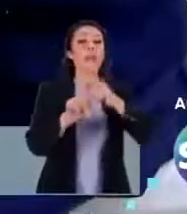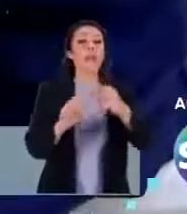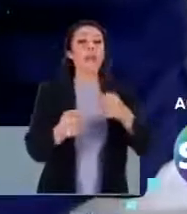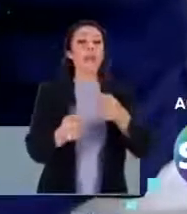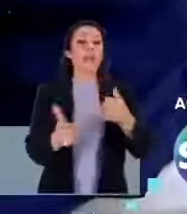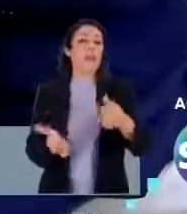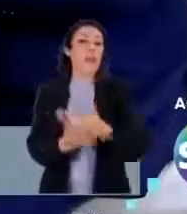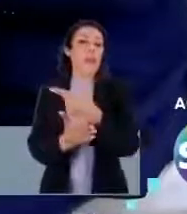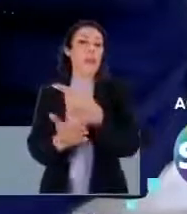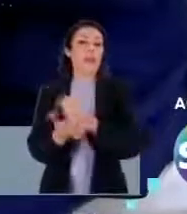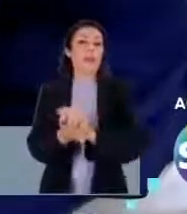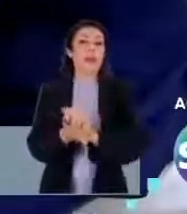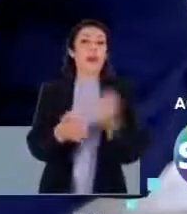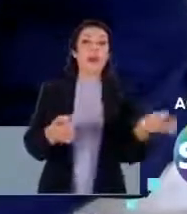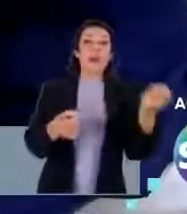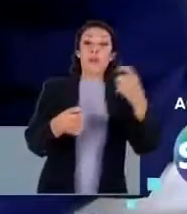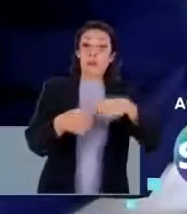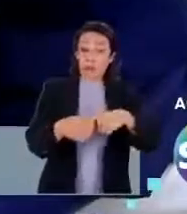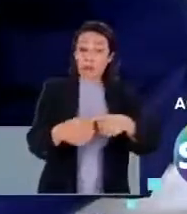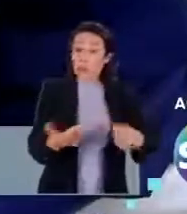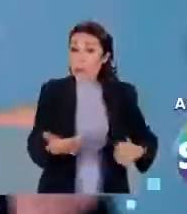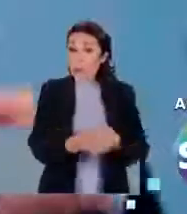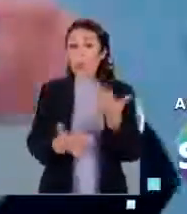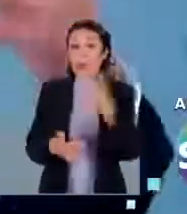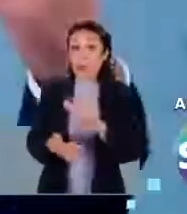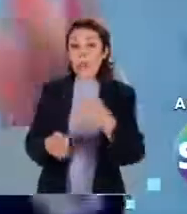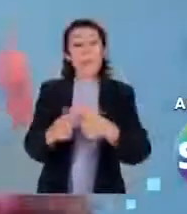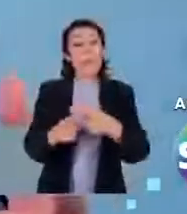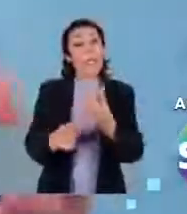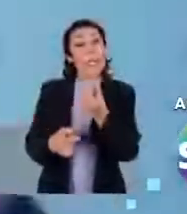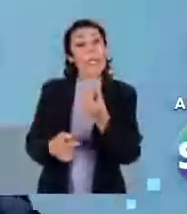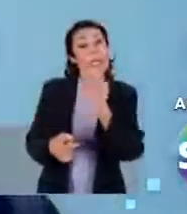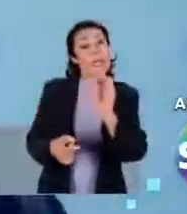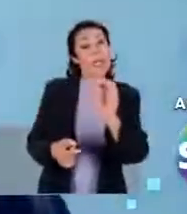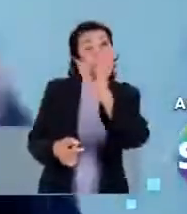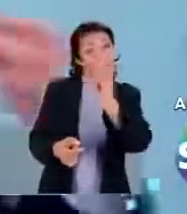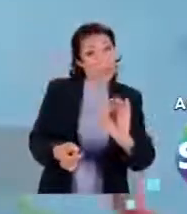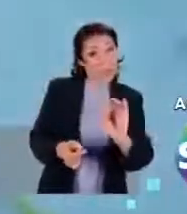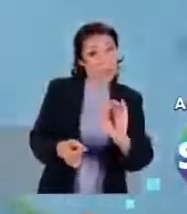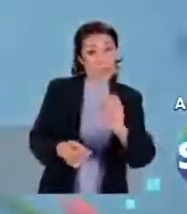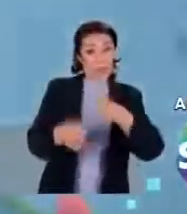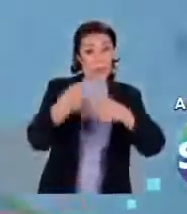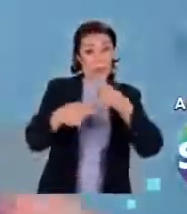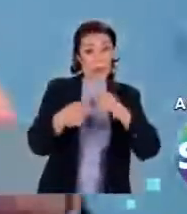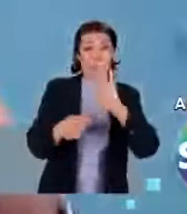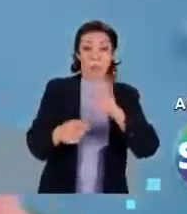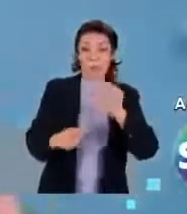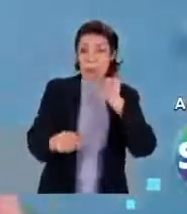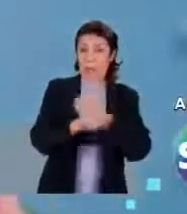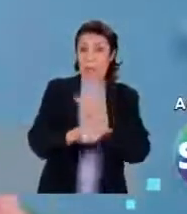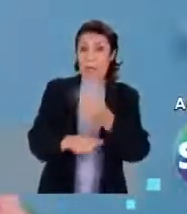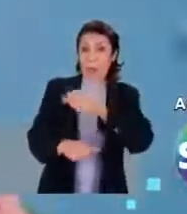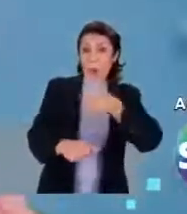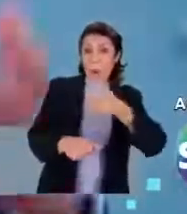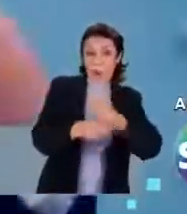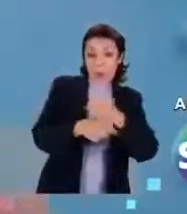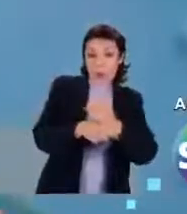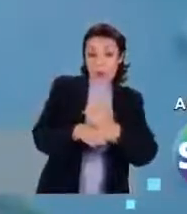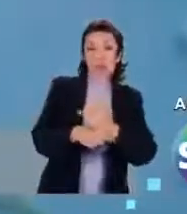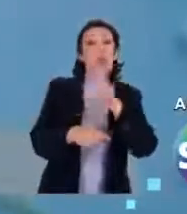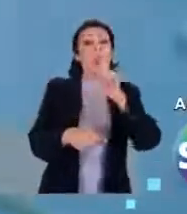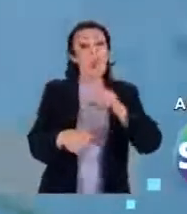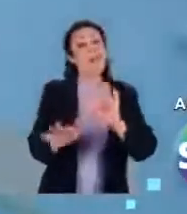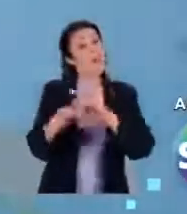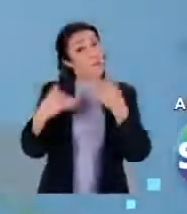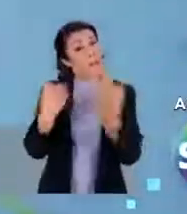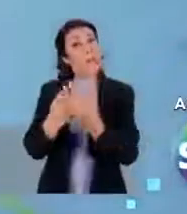aí ele vai voltar a consumir porque é 60% da ativação da economia brasileira que tá 11 anos parada vendo o consumo da sua milhas por